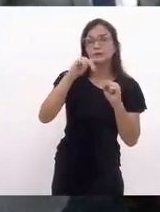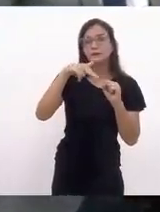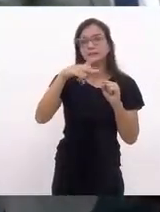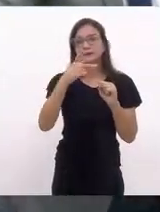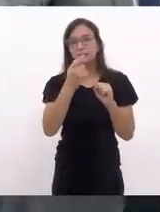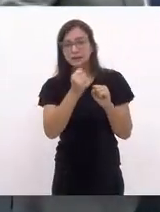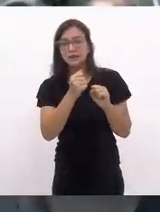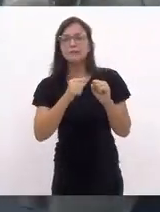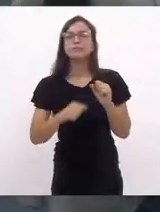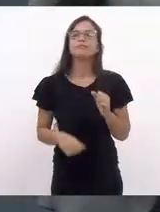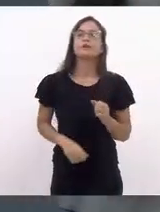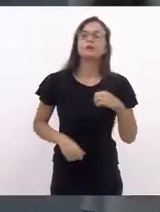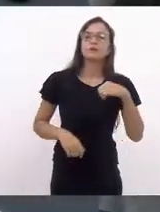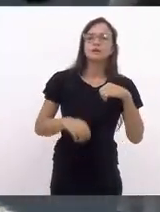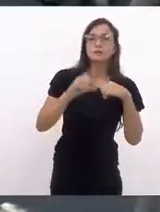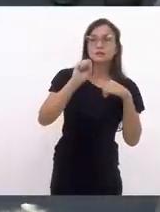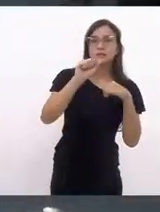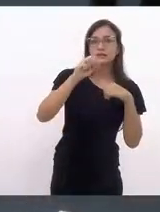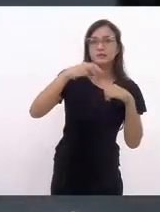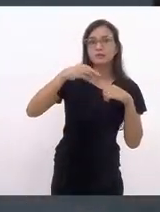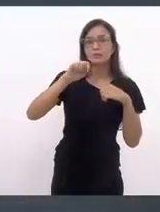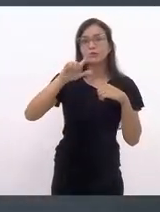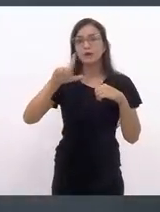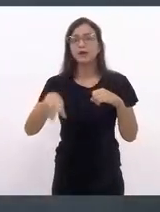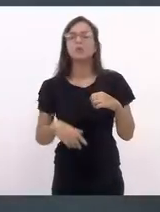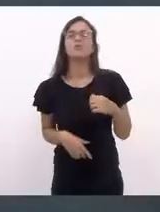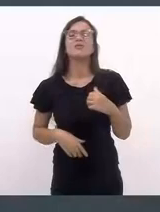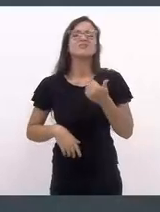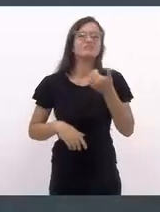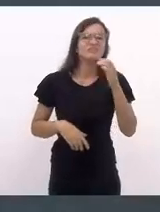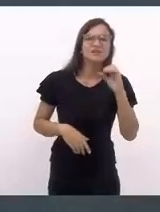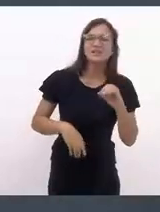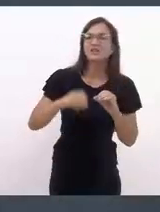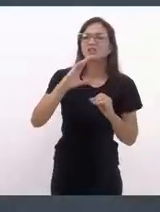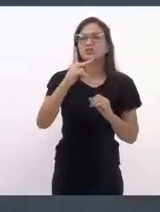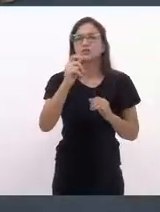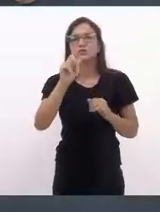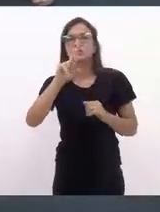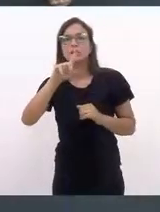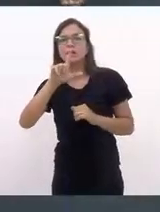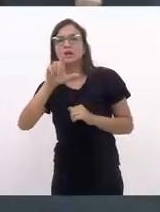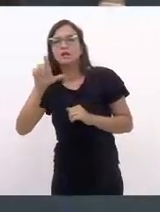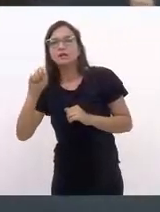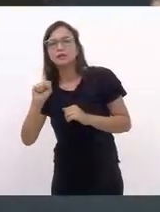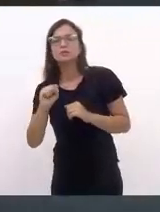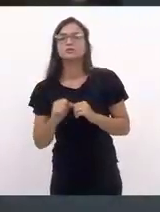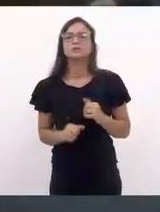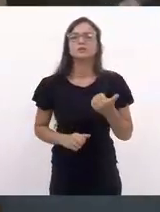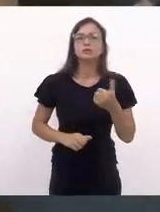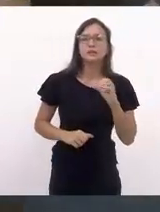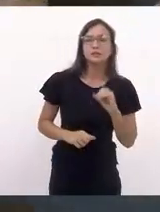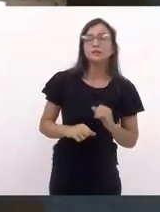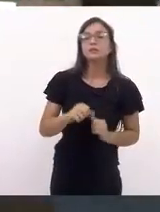Alexandre knoploch Charles Batista Valdeci Ferreira Rejane Wellington